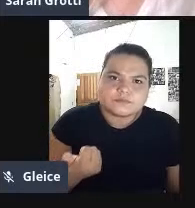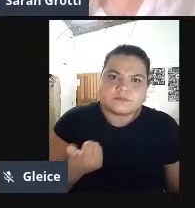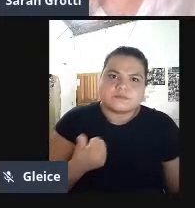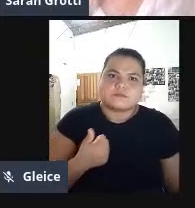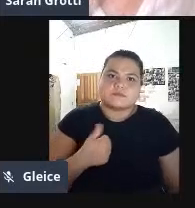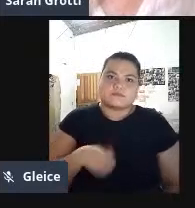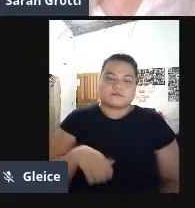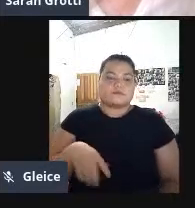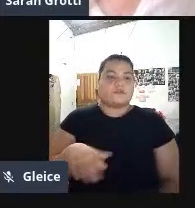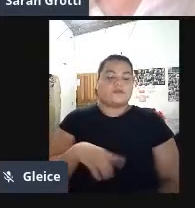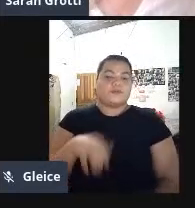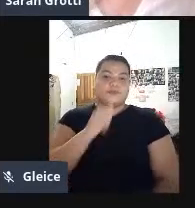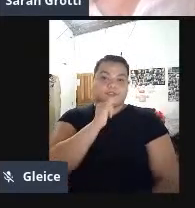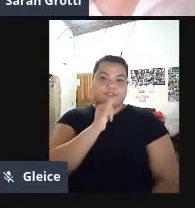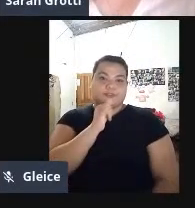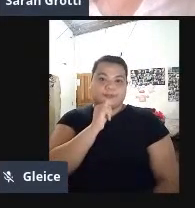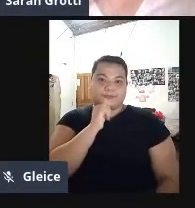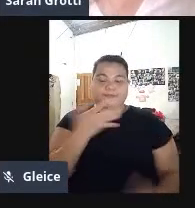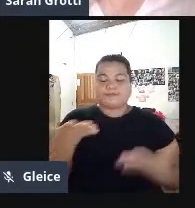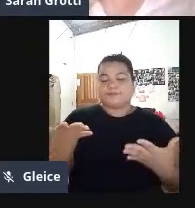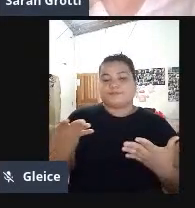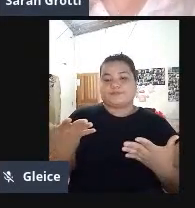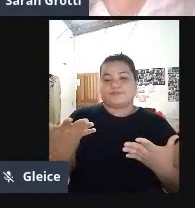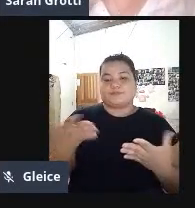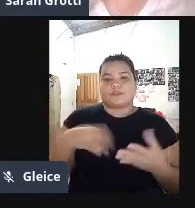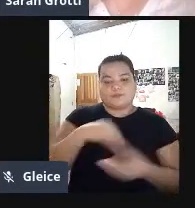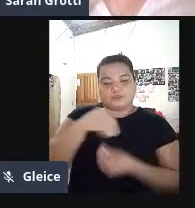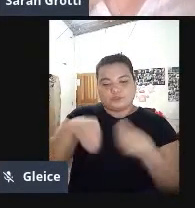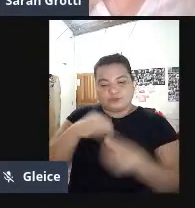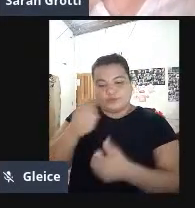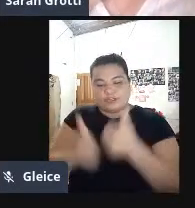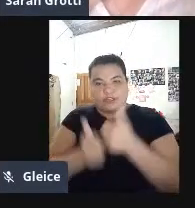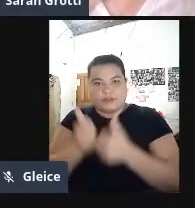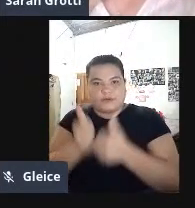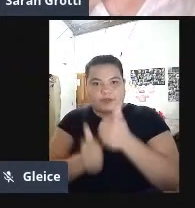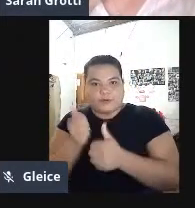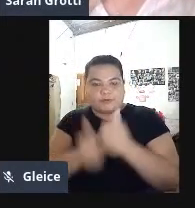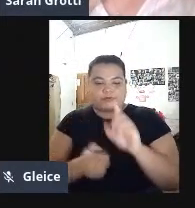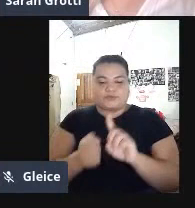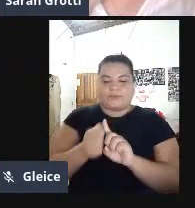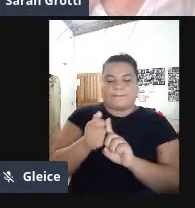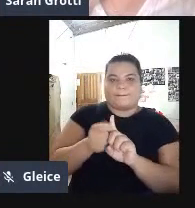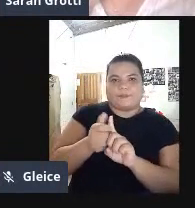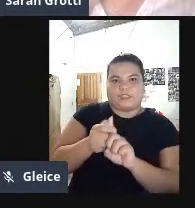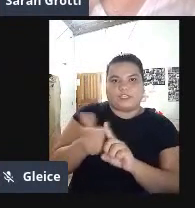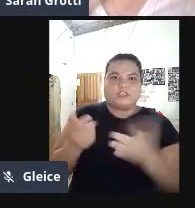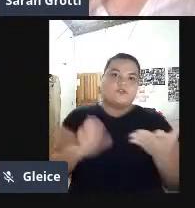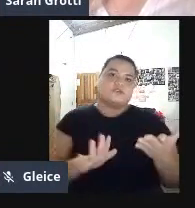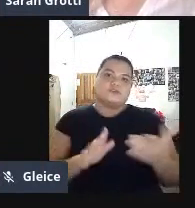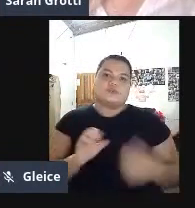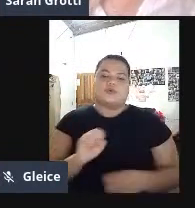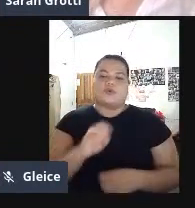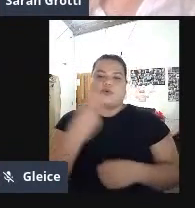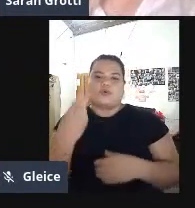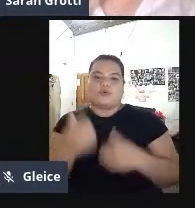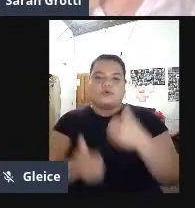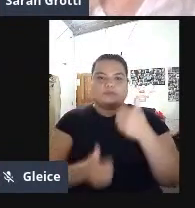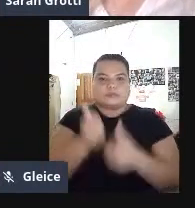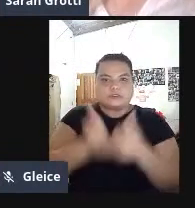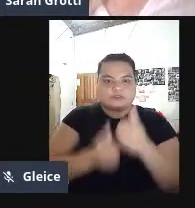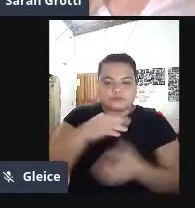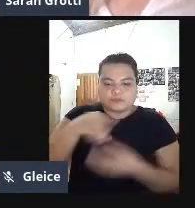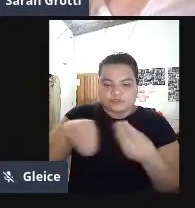com lentilha. Os mexicanos misturam milho com feijão e países do Oriente Médio juntam o trigo e o grão de